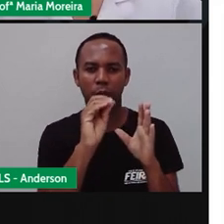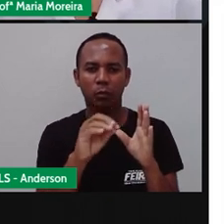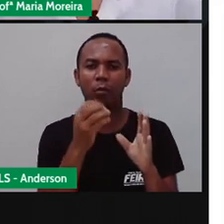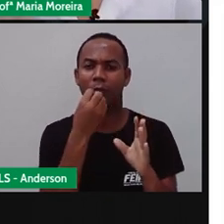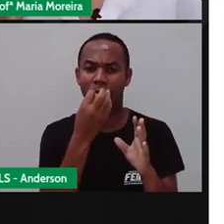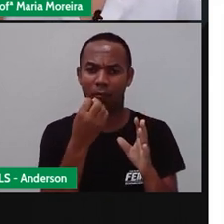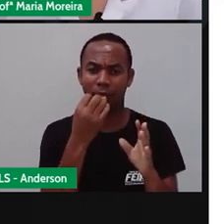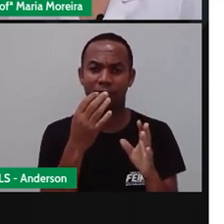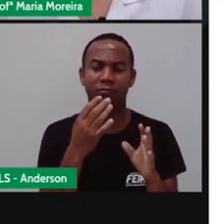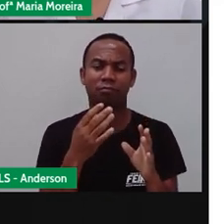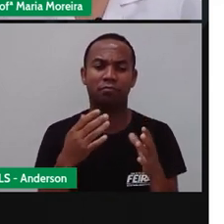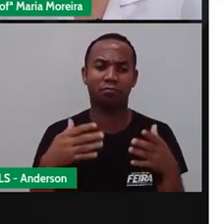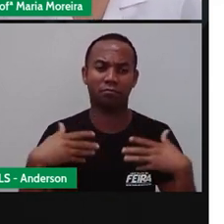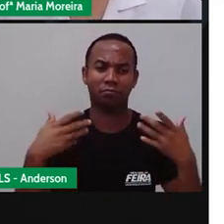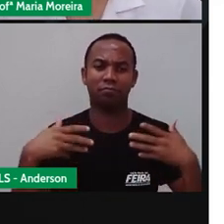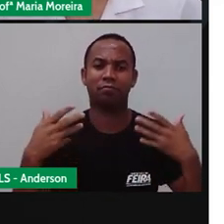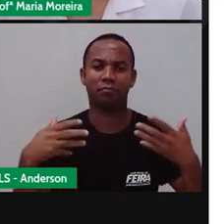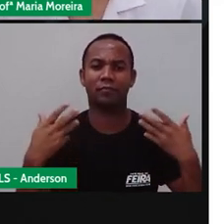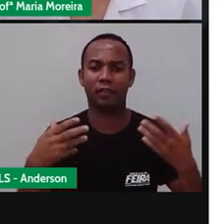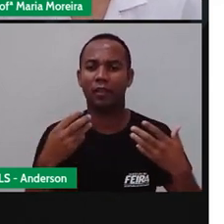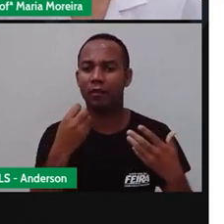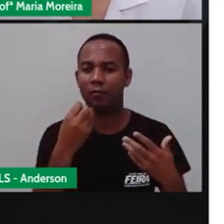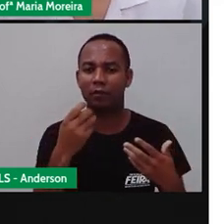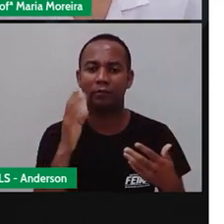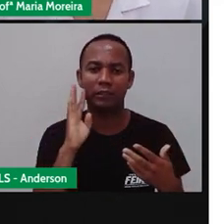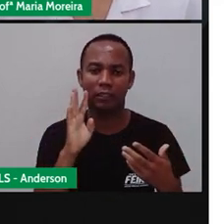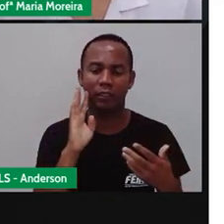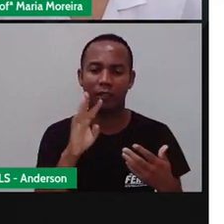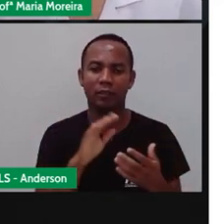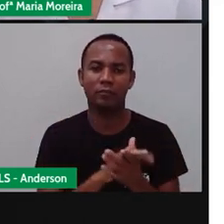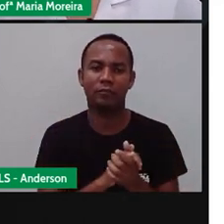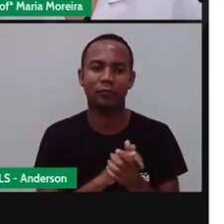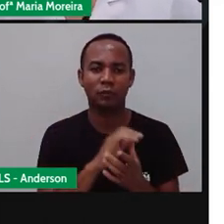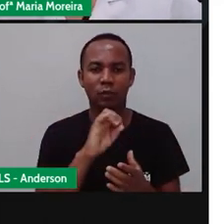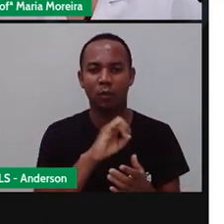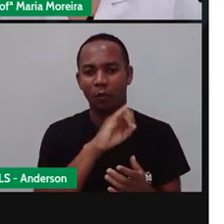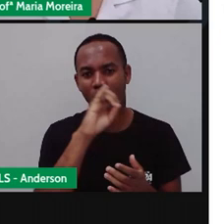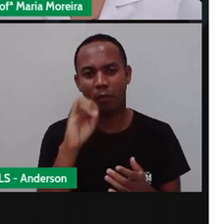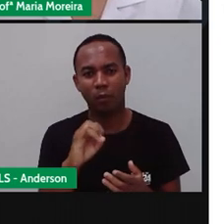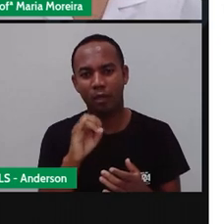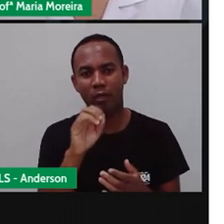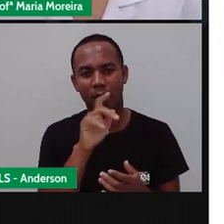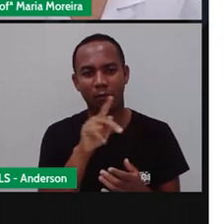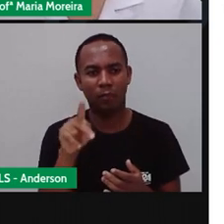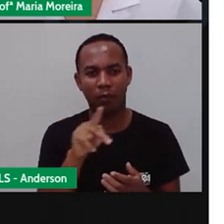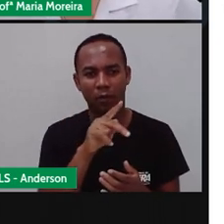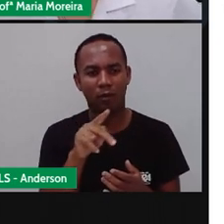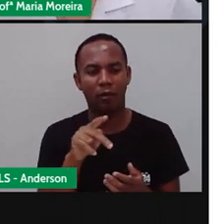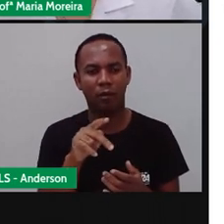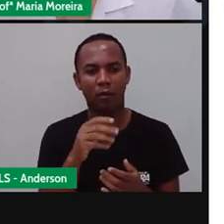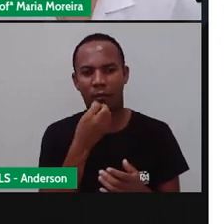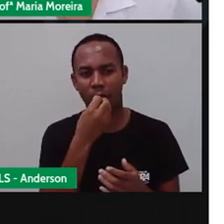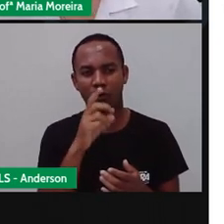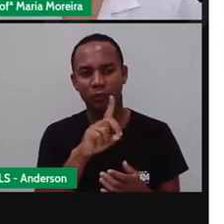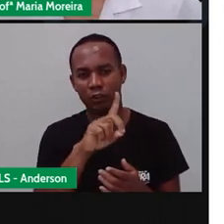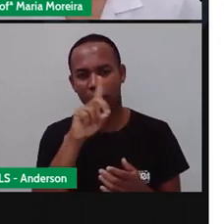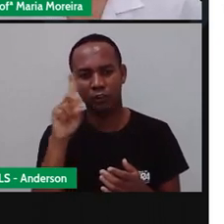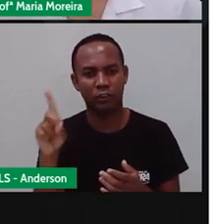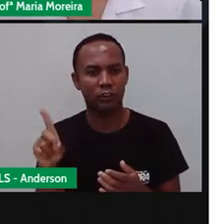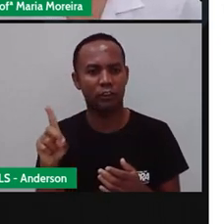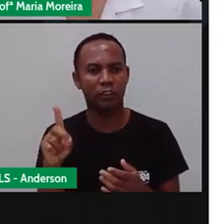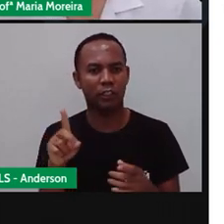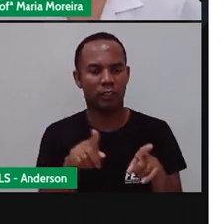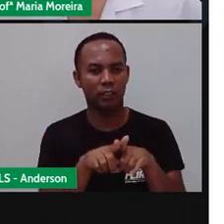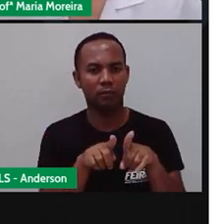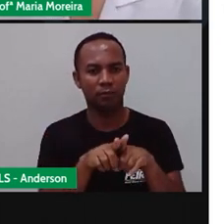gente. Roseli Rose, oi, Pro, oi, amor. Bom dia pra Neuza, um oi